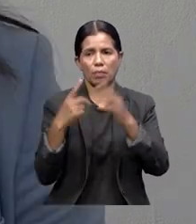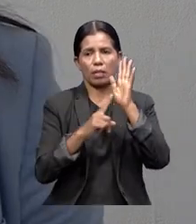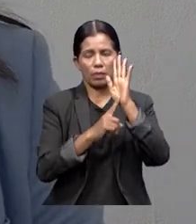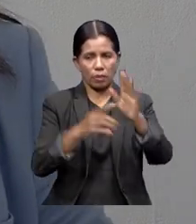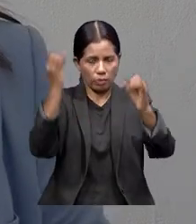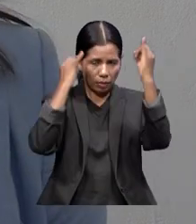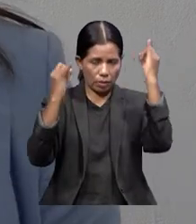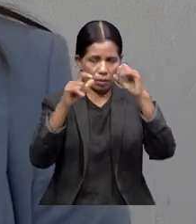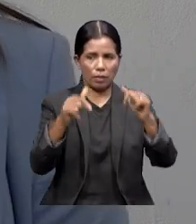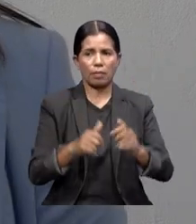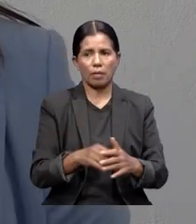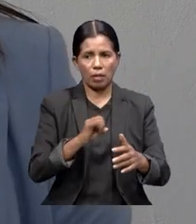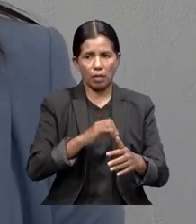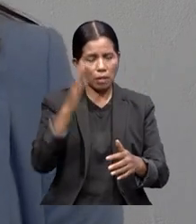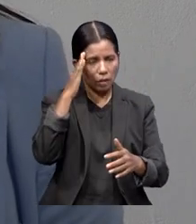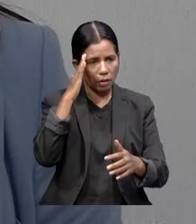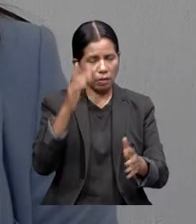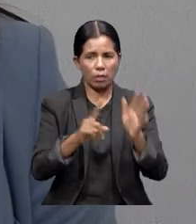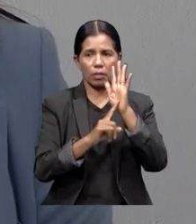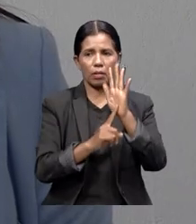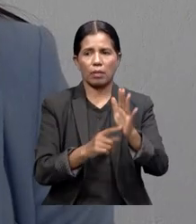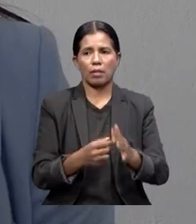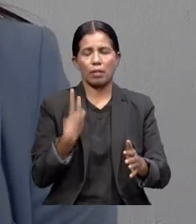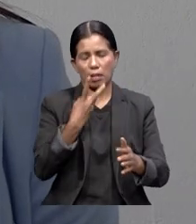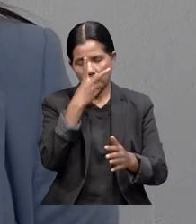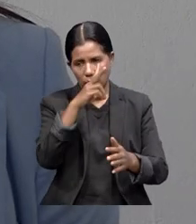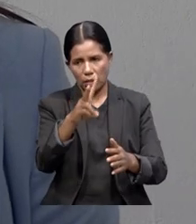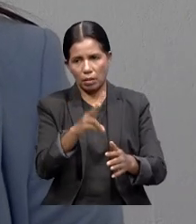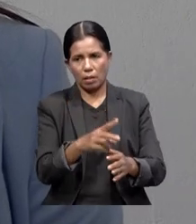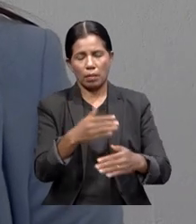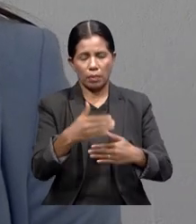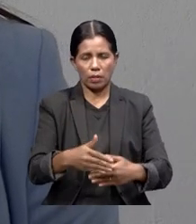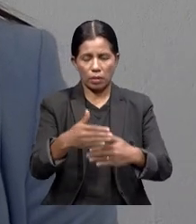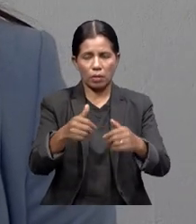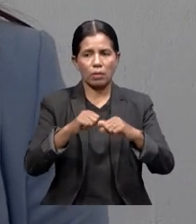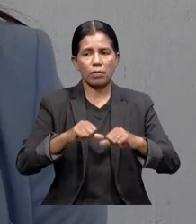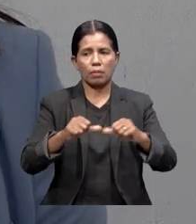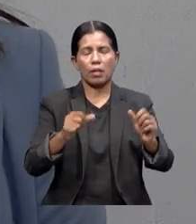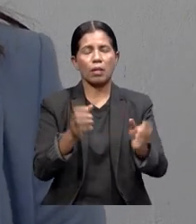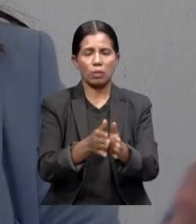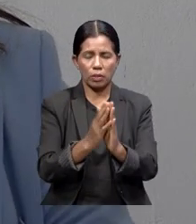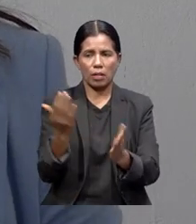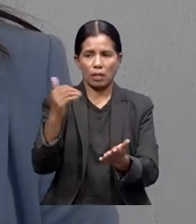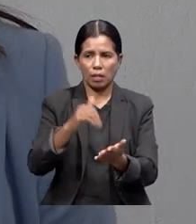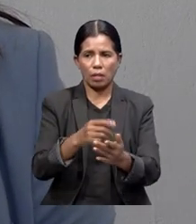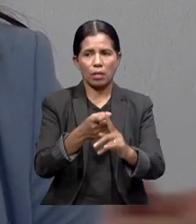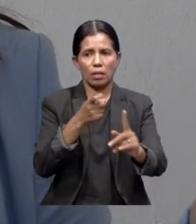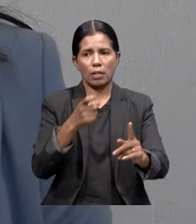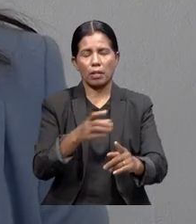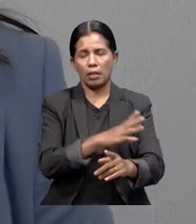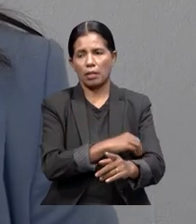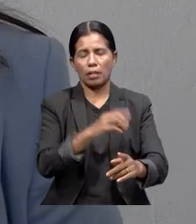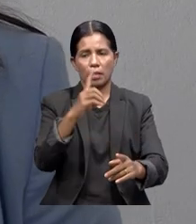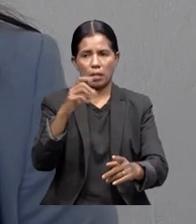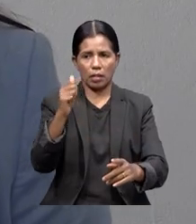ainda não. Não, ainda não, mas que é você ver que está processo lá e ela, ela confirma. Você parte para confirmar de nós